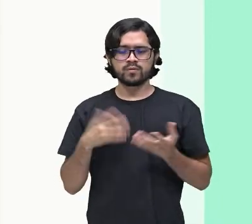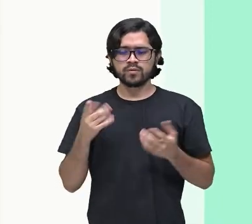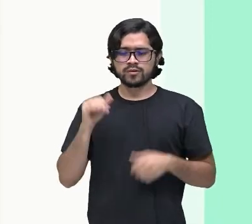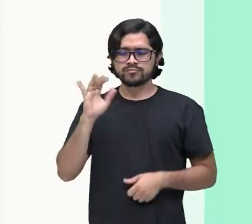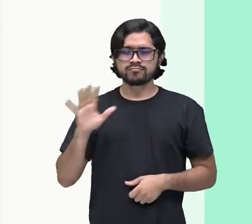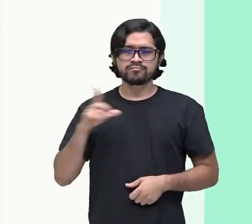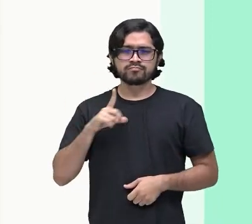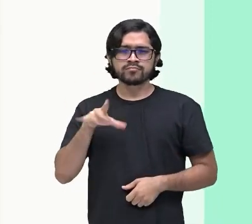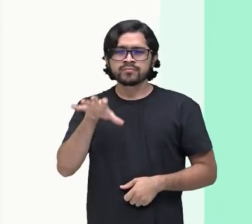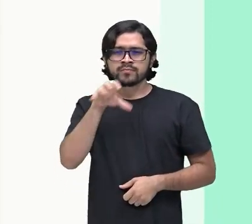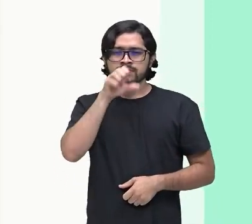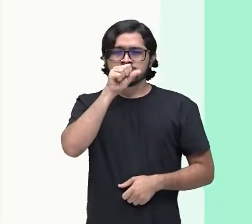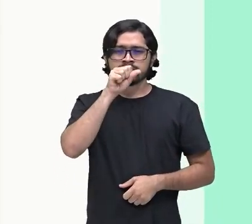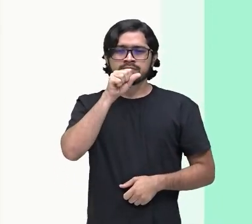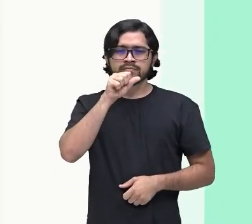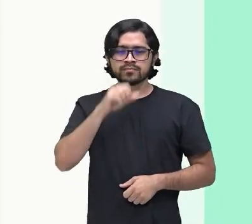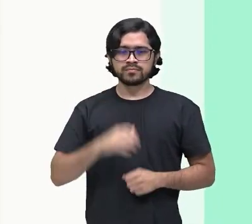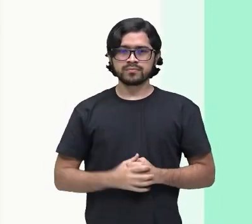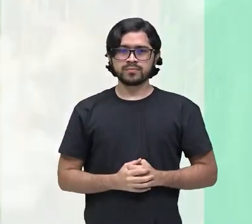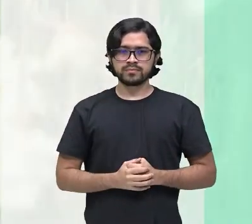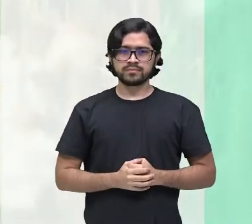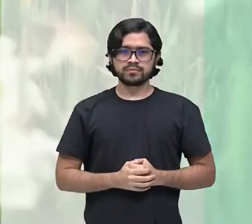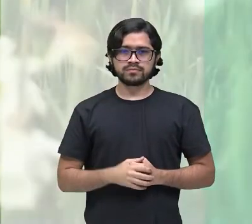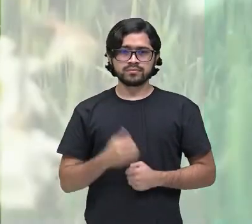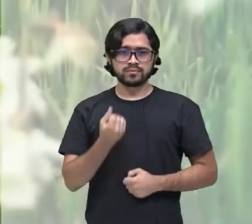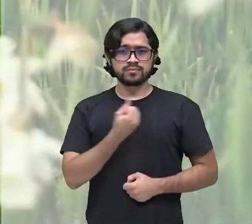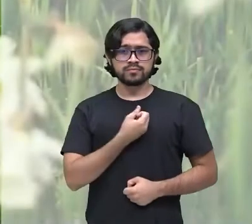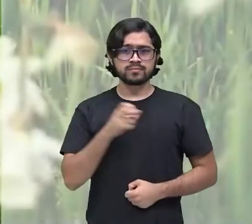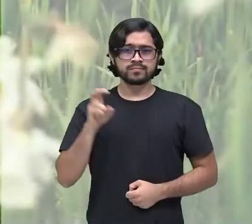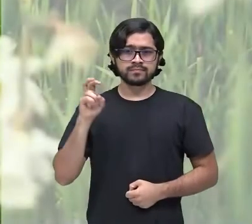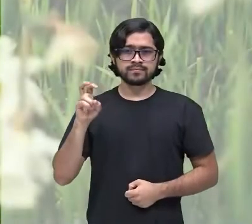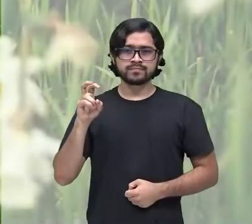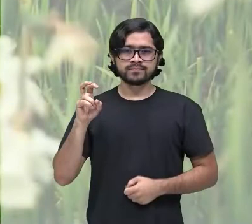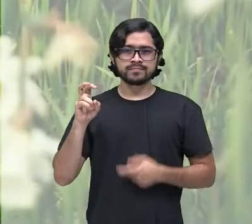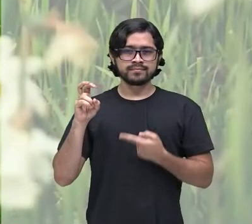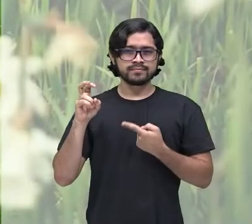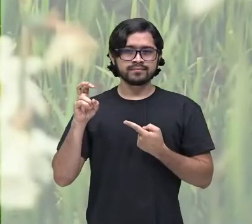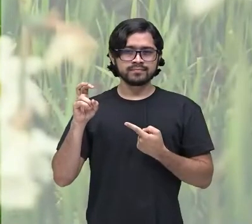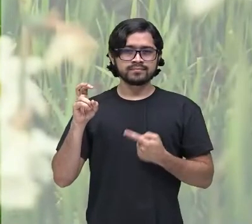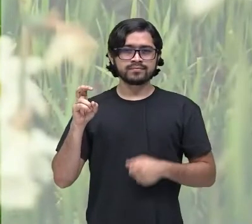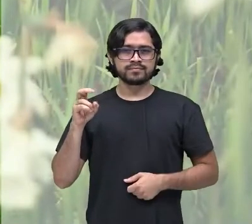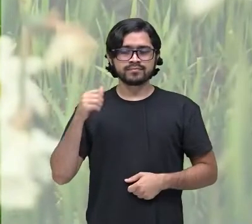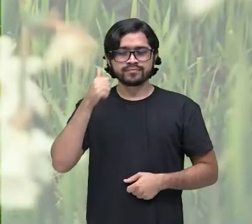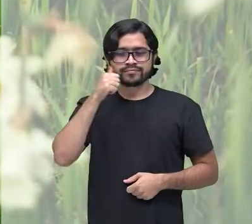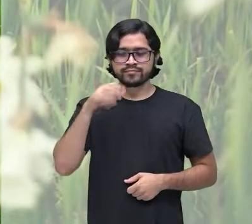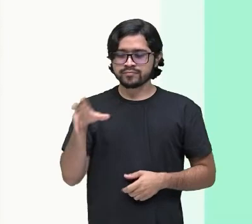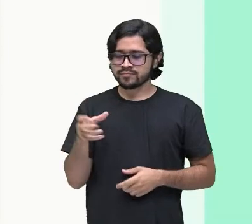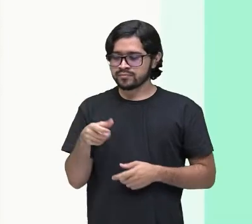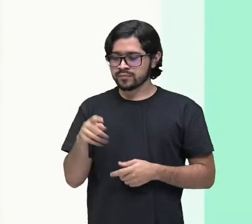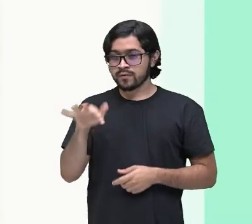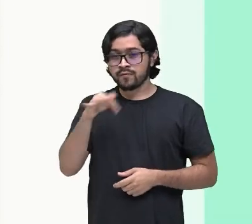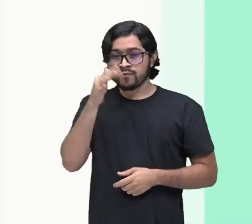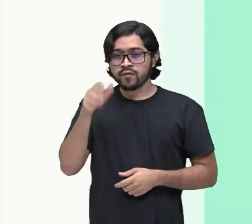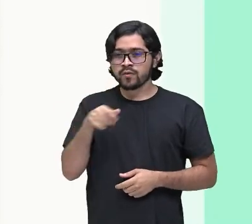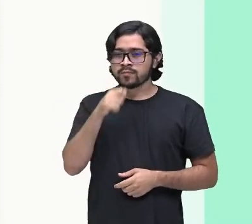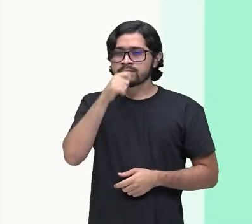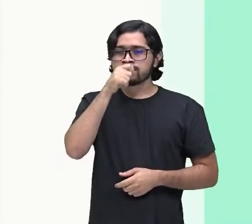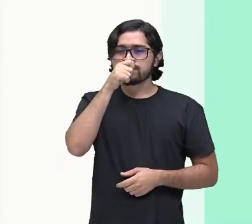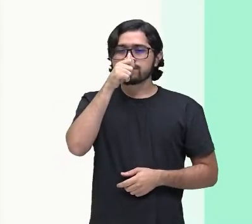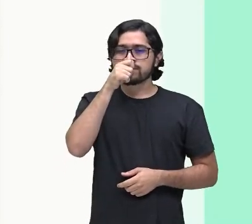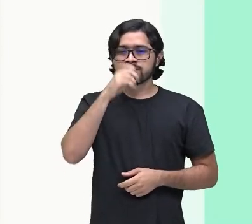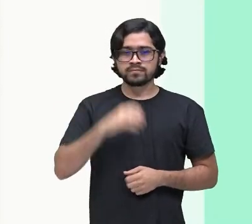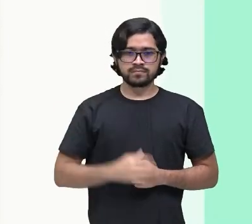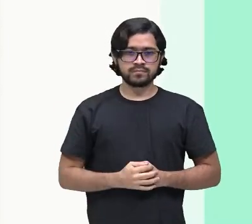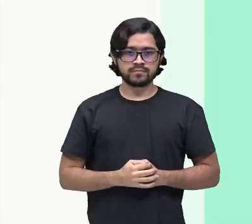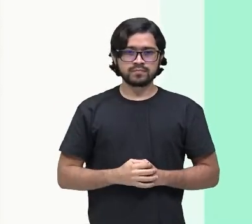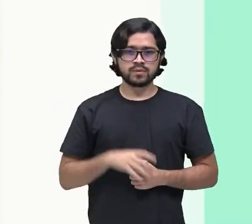cheirar? E aí nós temos a imagem de número 5, com essa menininha cheirando uma flor. Qual das imagens eu